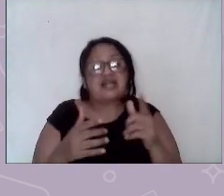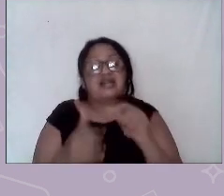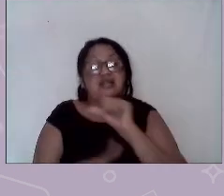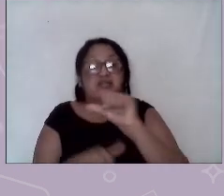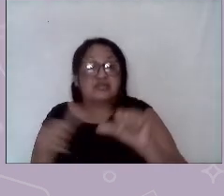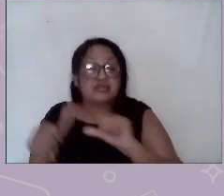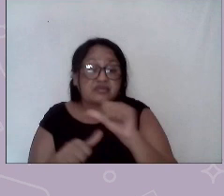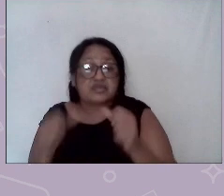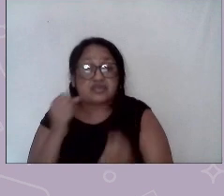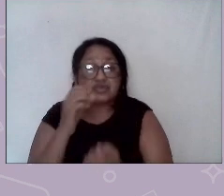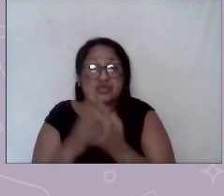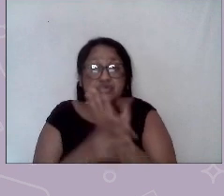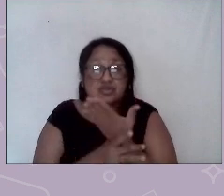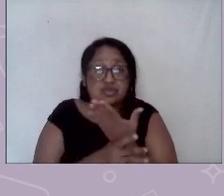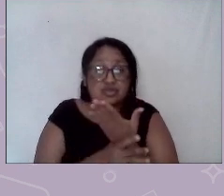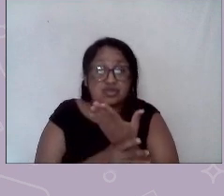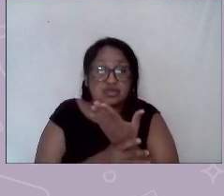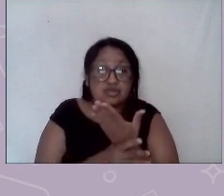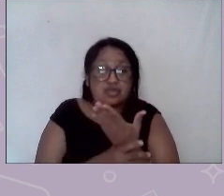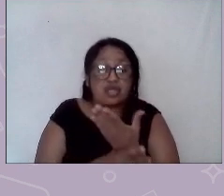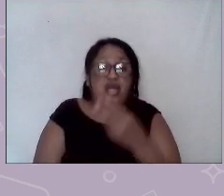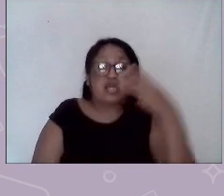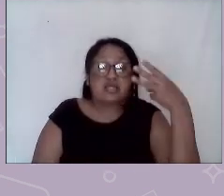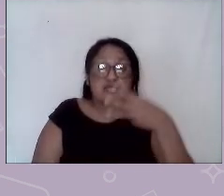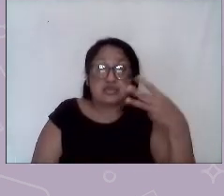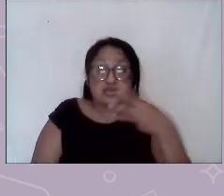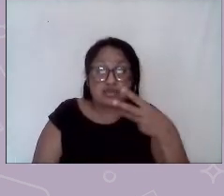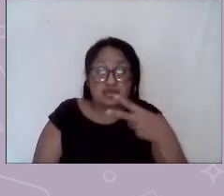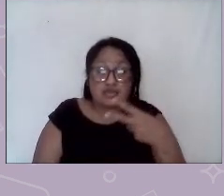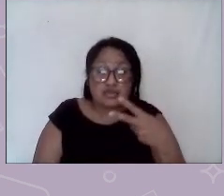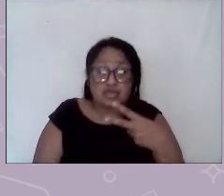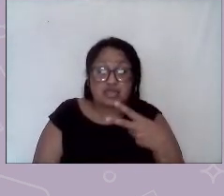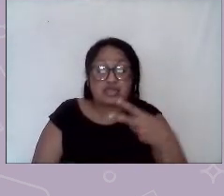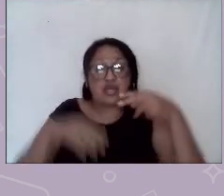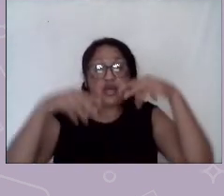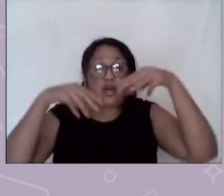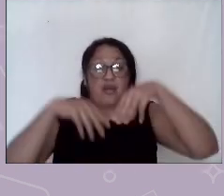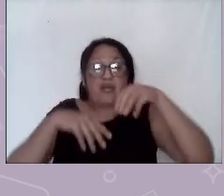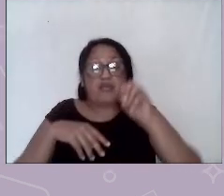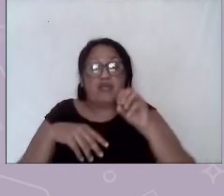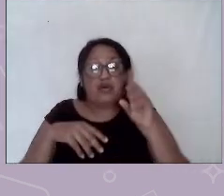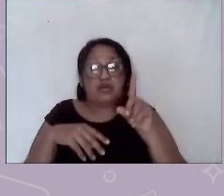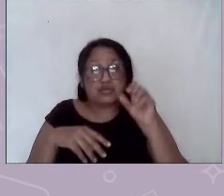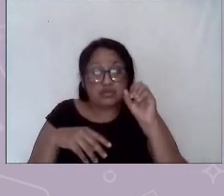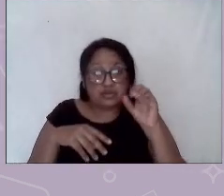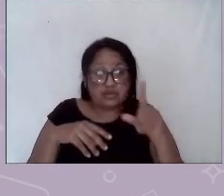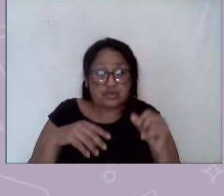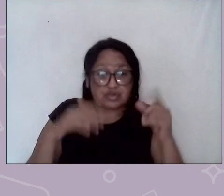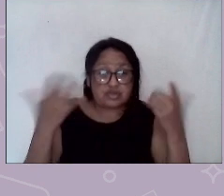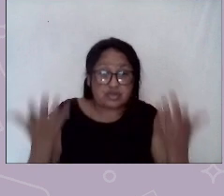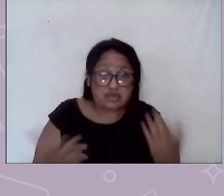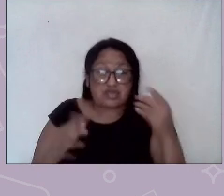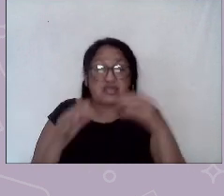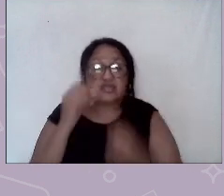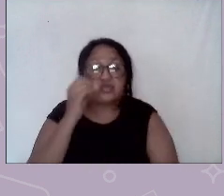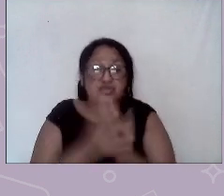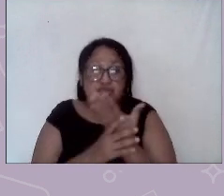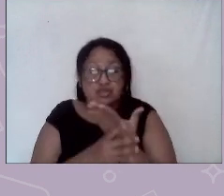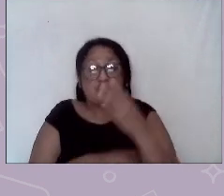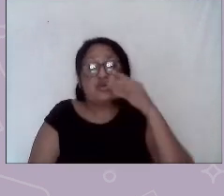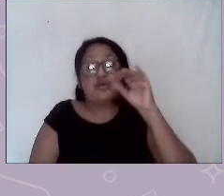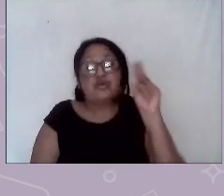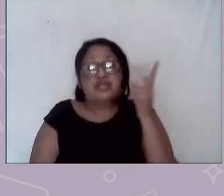hipoclorito então coloquei aqui dois moles de hidroxido de sódio formando um mol de hipoclorito tá certo?